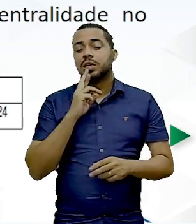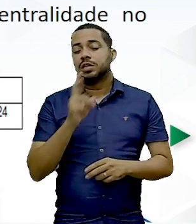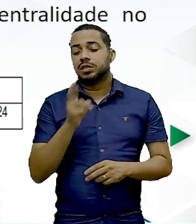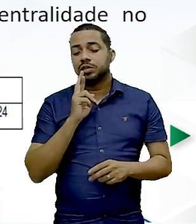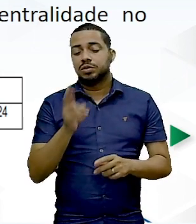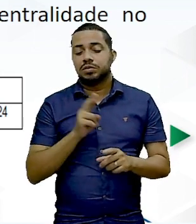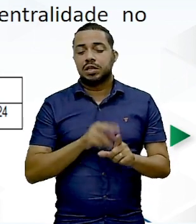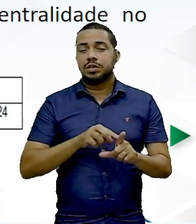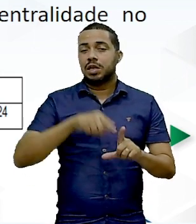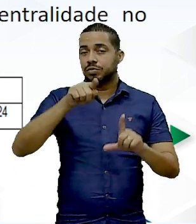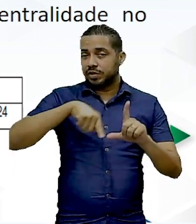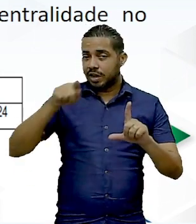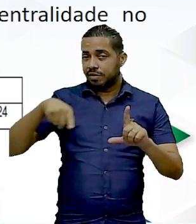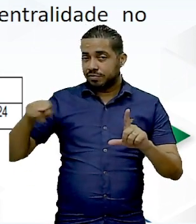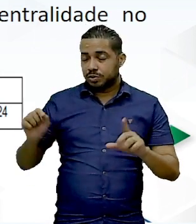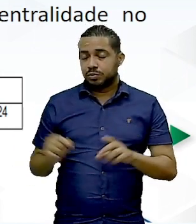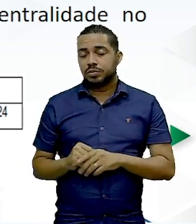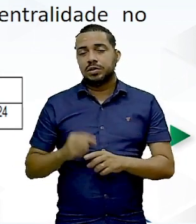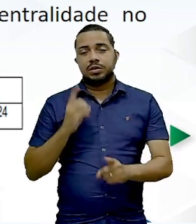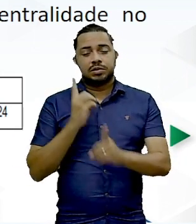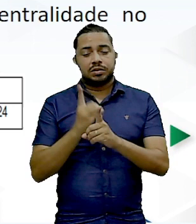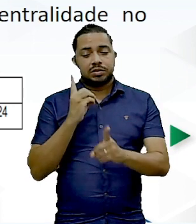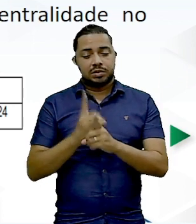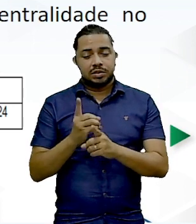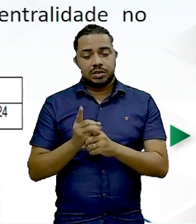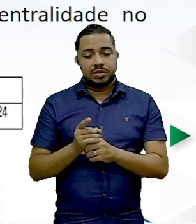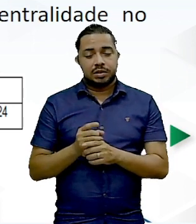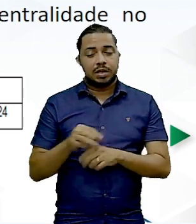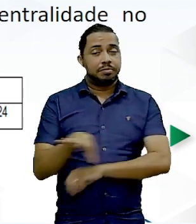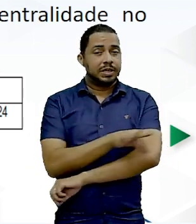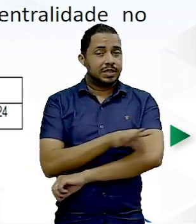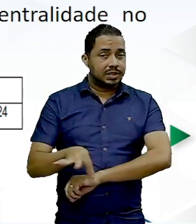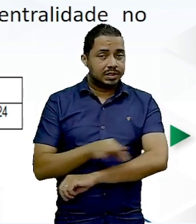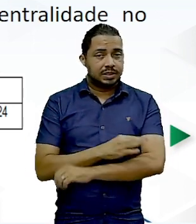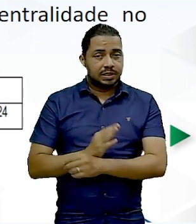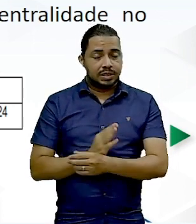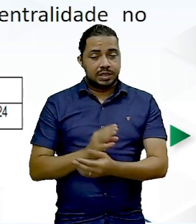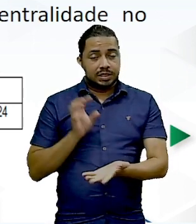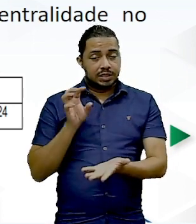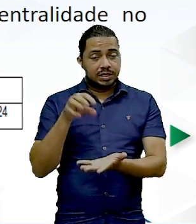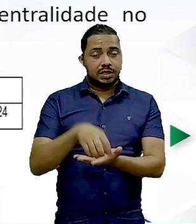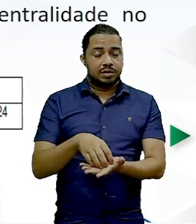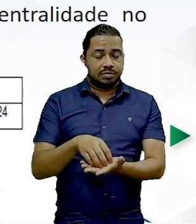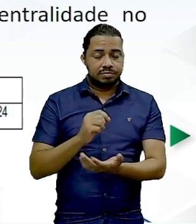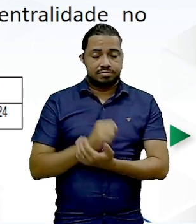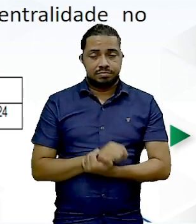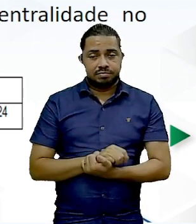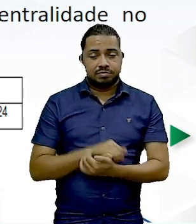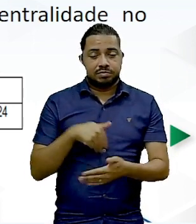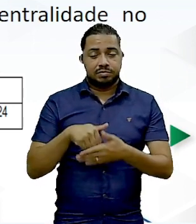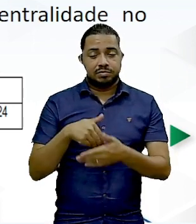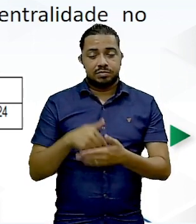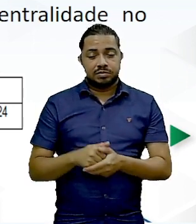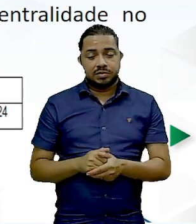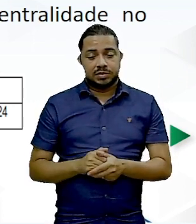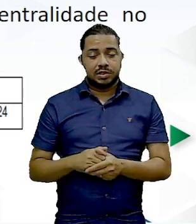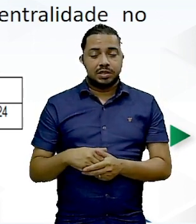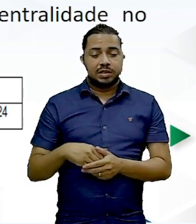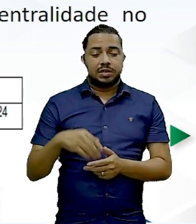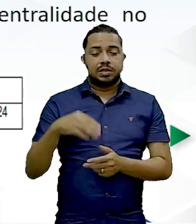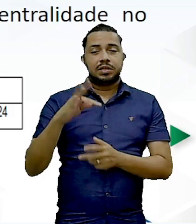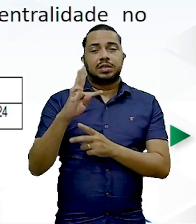a seguir. Localize as medidas de centralidade no gráfico, tá? Bom, os times foram